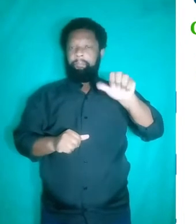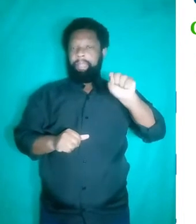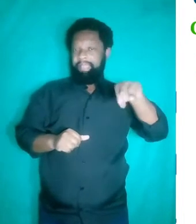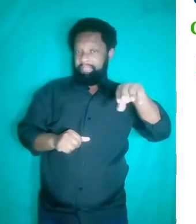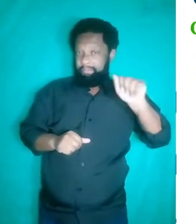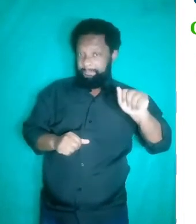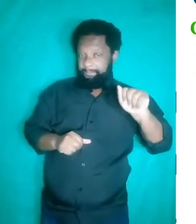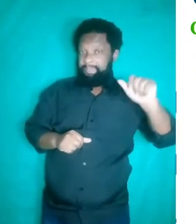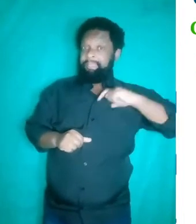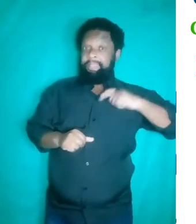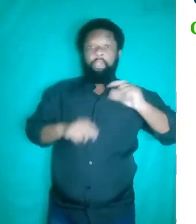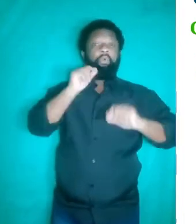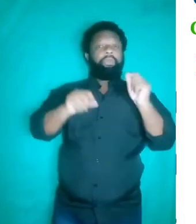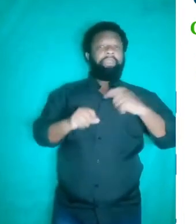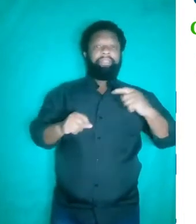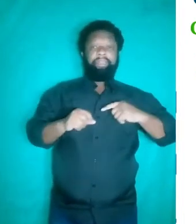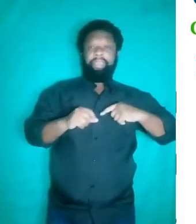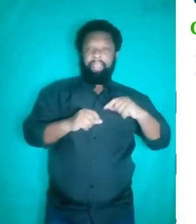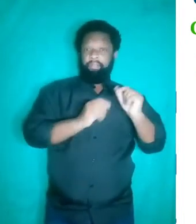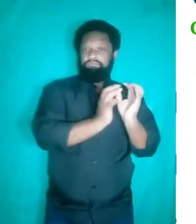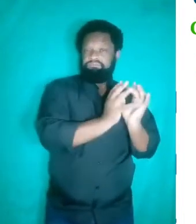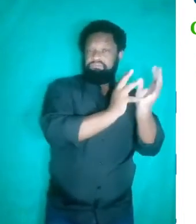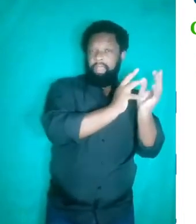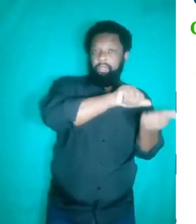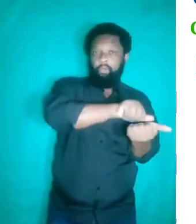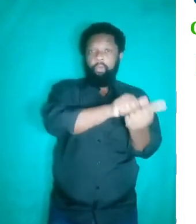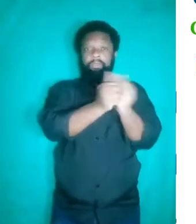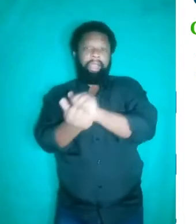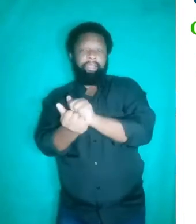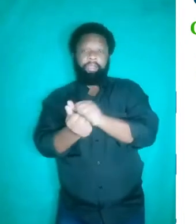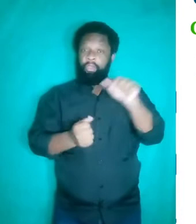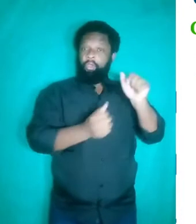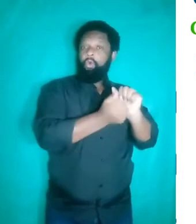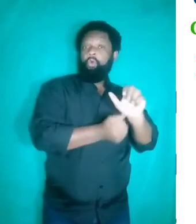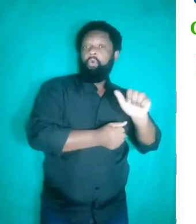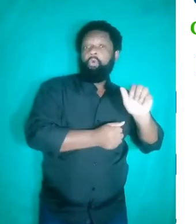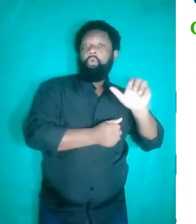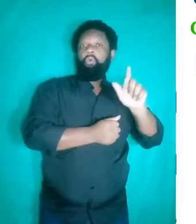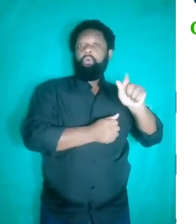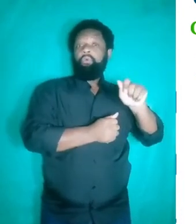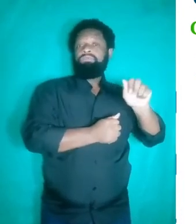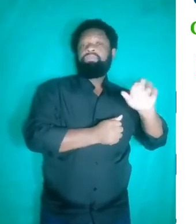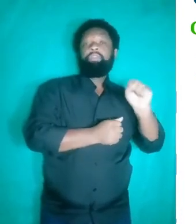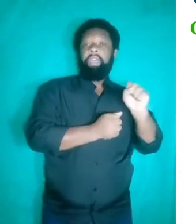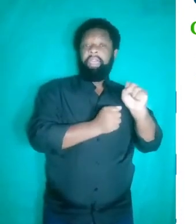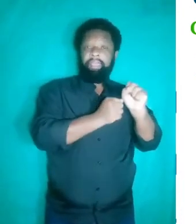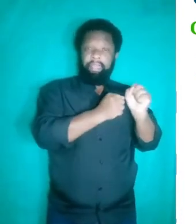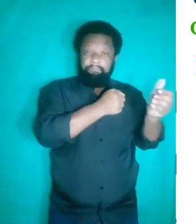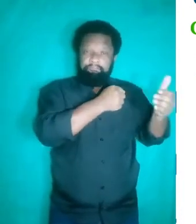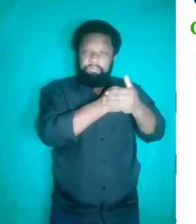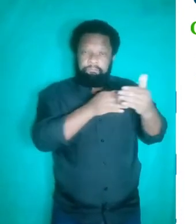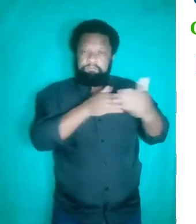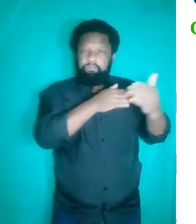plasma. E aí, quando você transforma o plasma, você tem exatamente o oposto do gás. O gás, ele é um cara isolante e o plasma, ele é